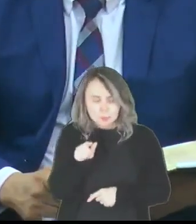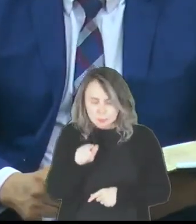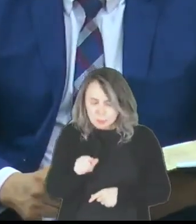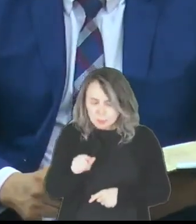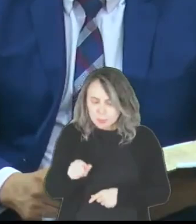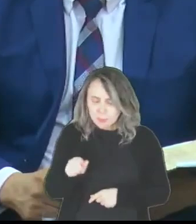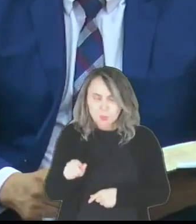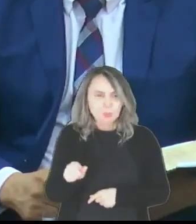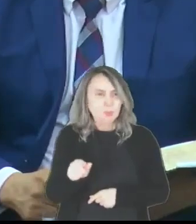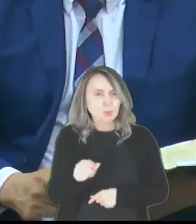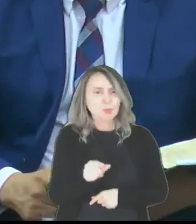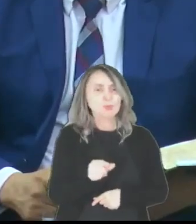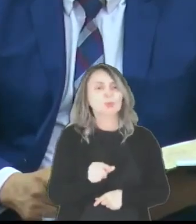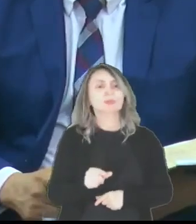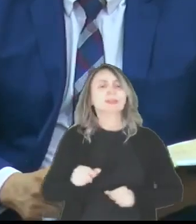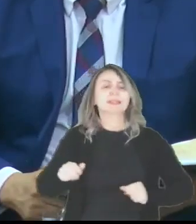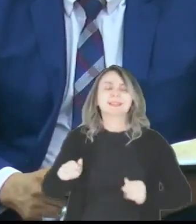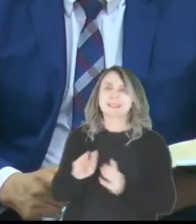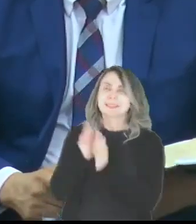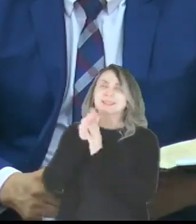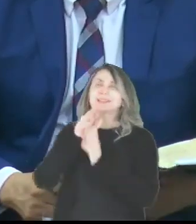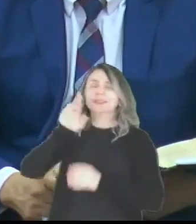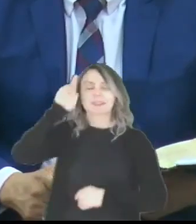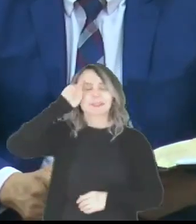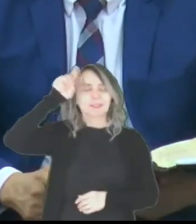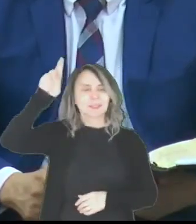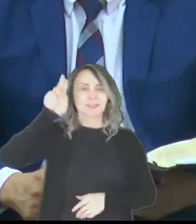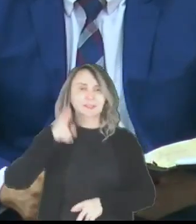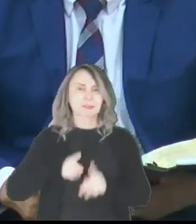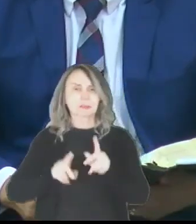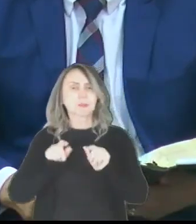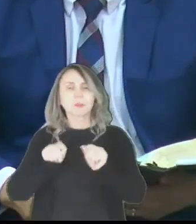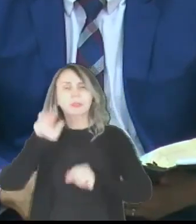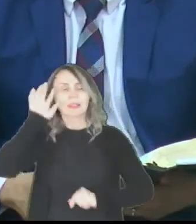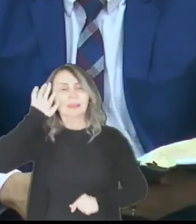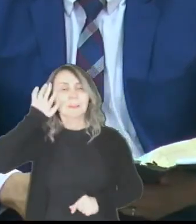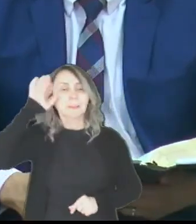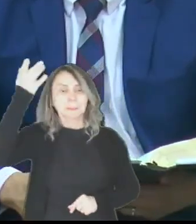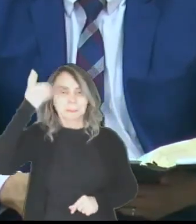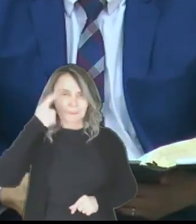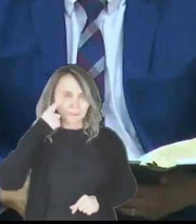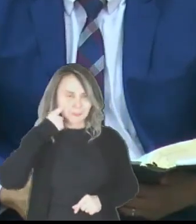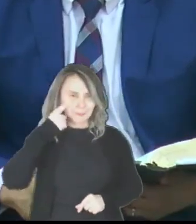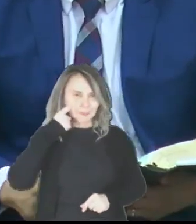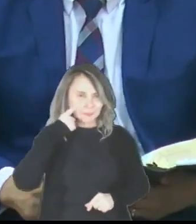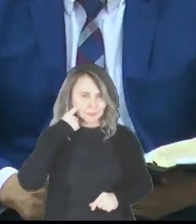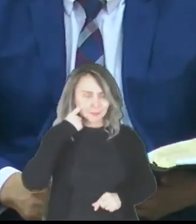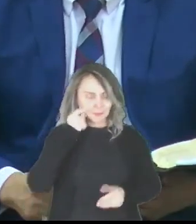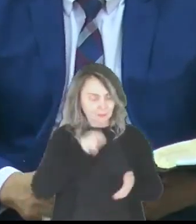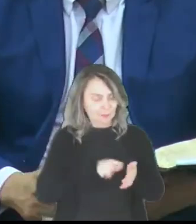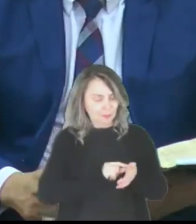o nome de Jesus para sempre. E o que foi que aconteceu, irmãos? Veja esse versículo se comprovando no